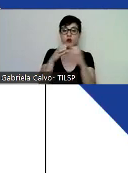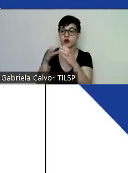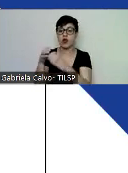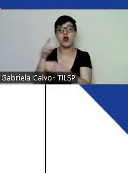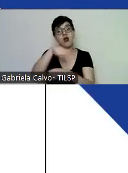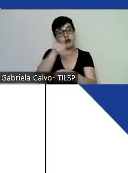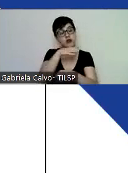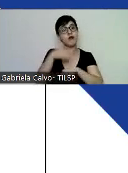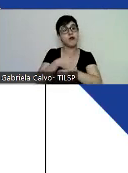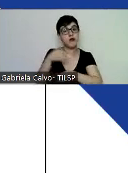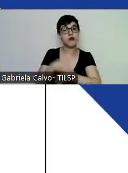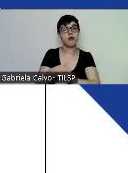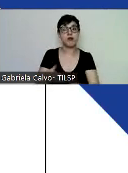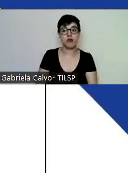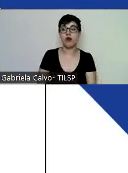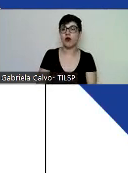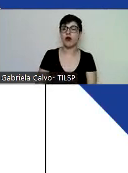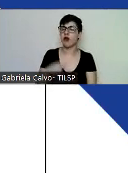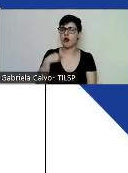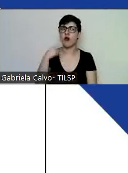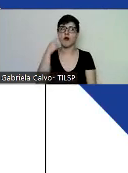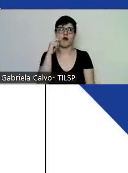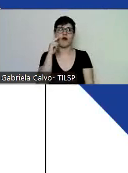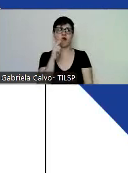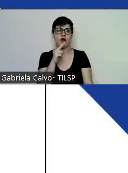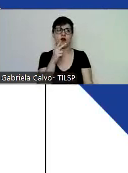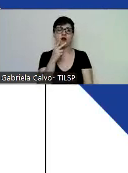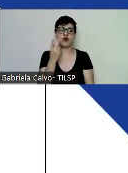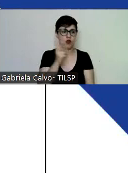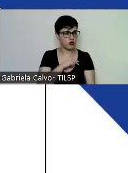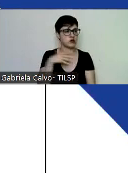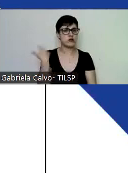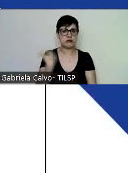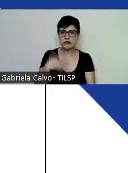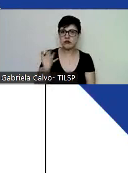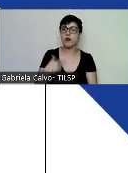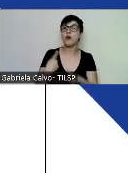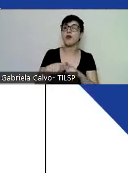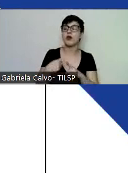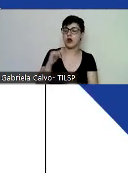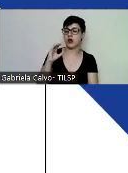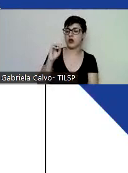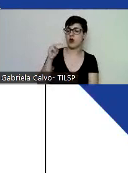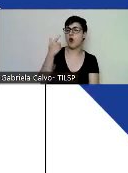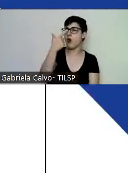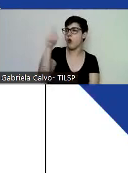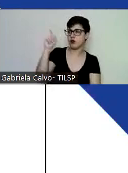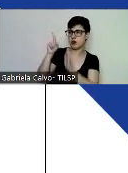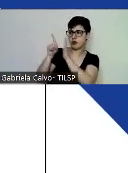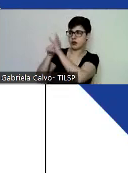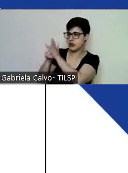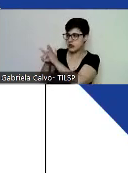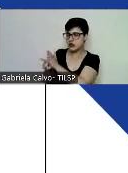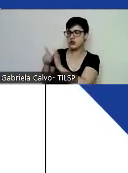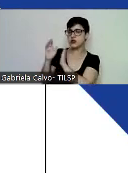esse número extremamente alto porque quando nós olhamos para trás e vimos todas as outras pesquisas que o ícon já fez internamente o número mais alto